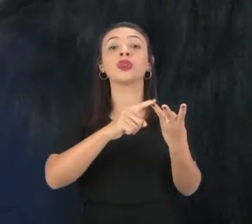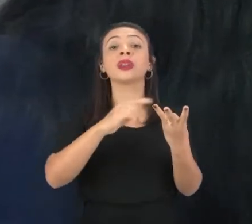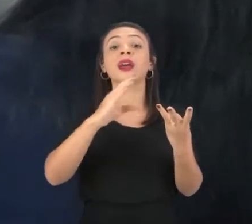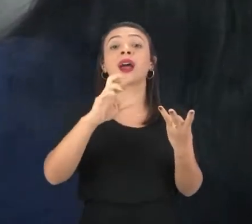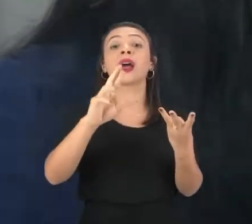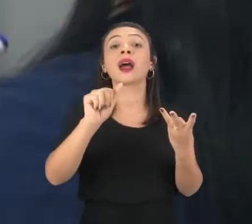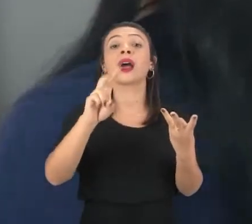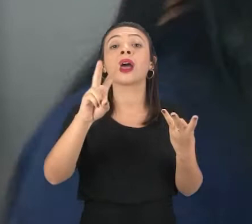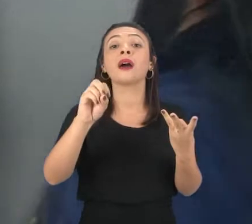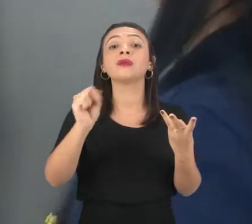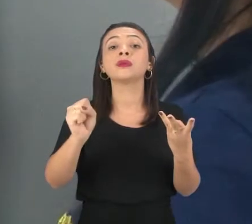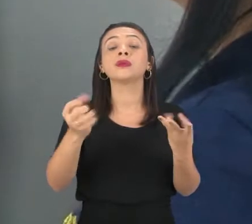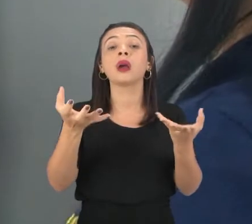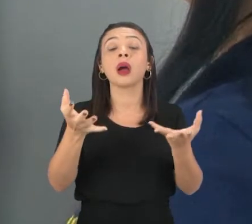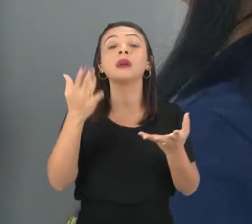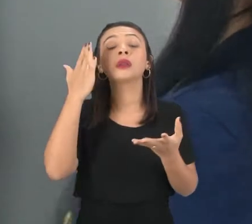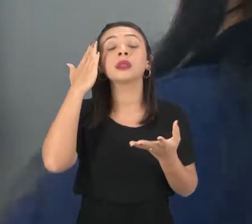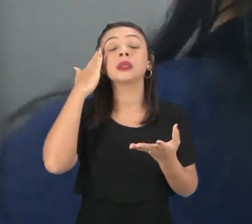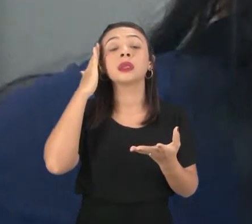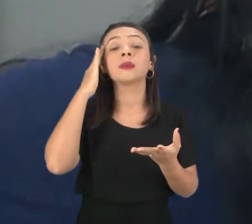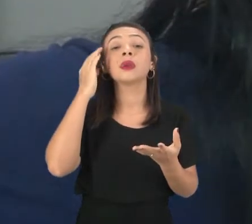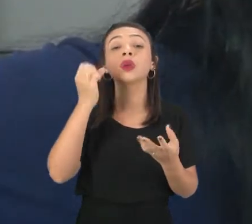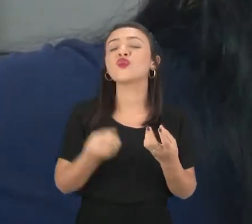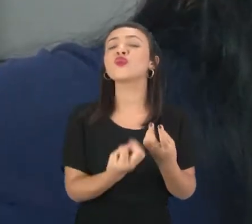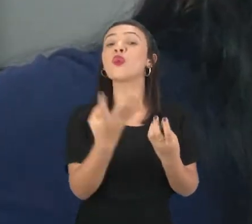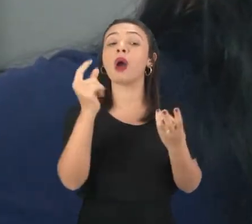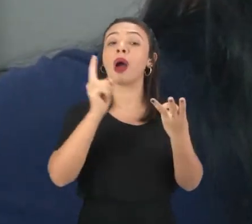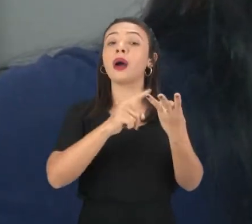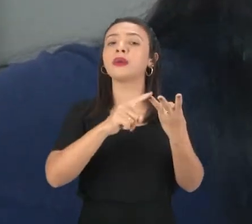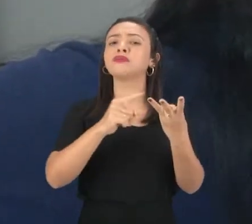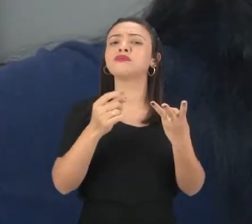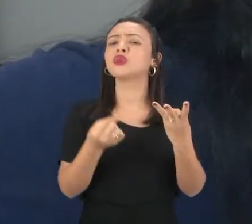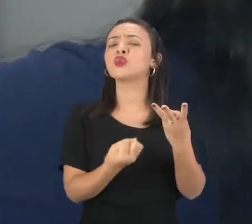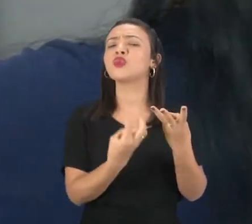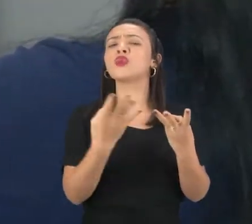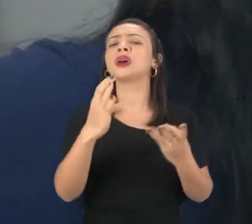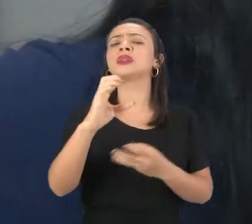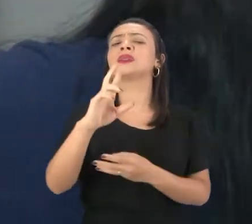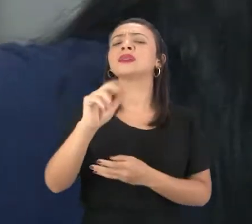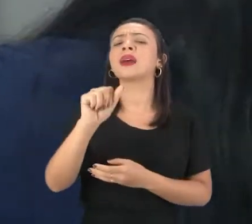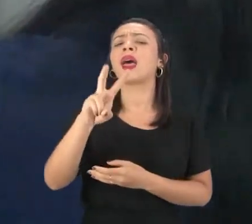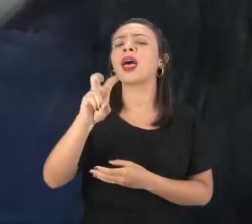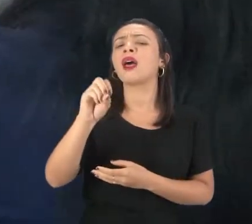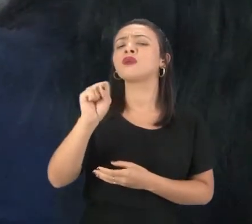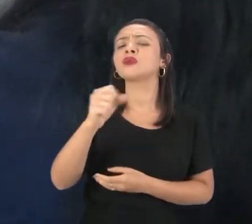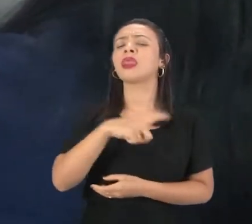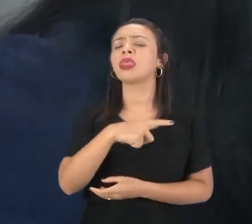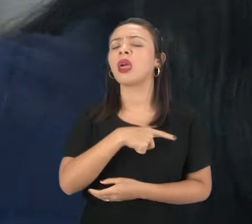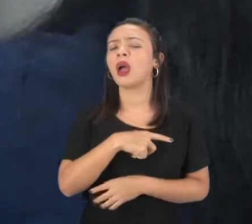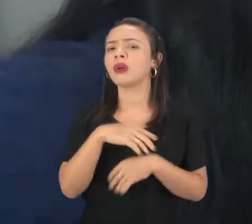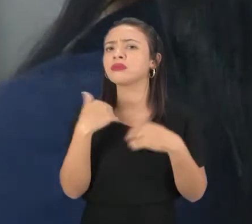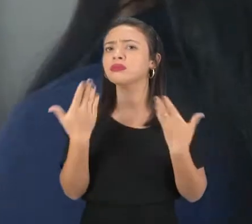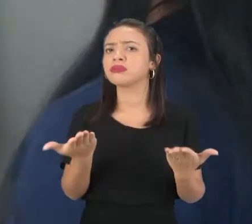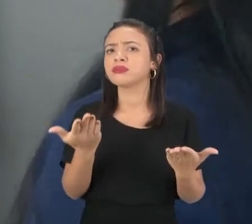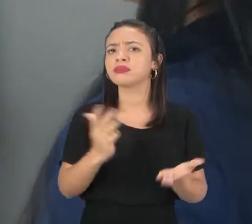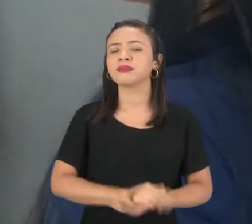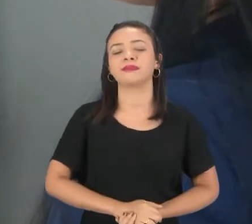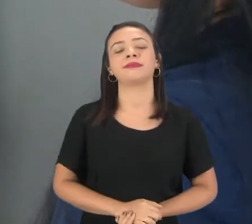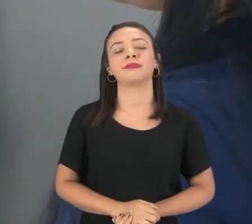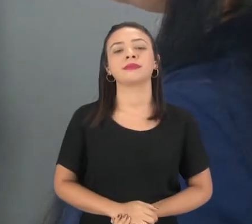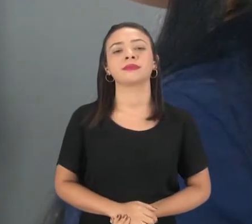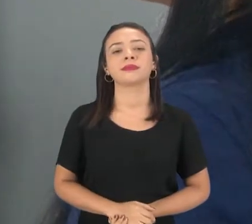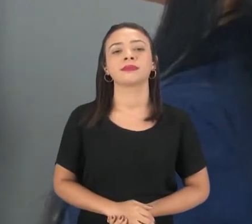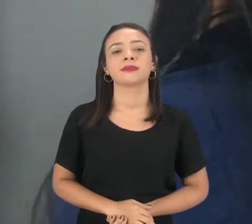quantos eram os Cravos ele só fala que o restante era um cravo Ele quer saber e quantos eram